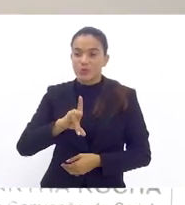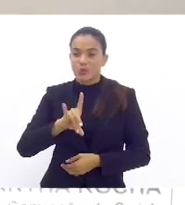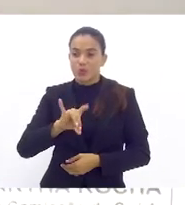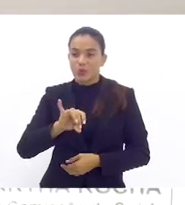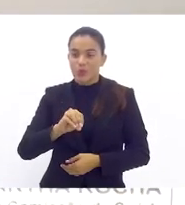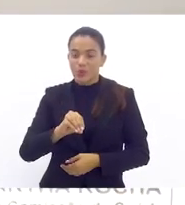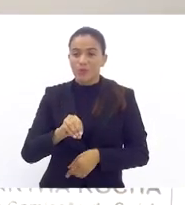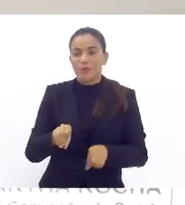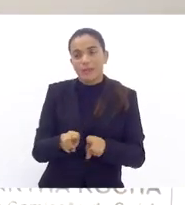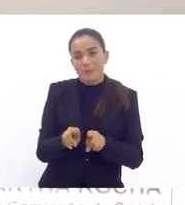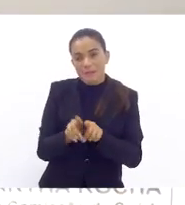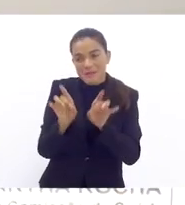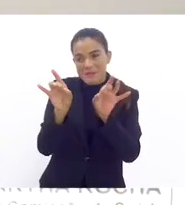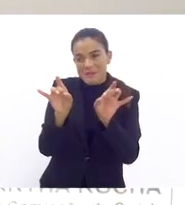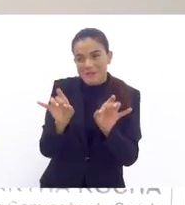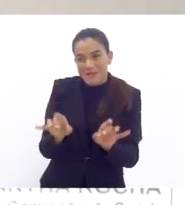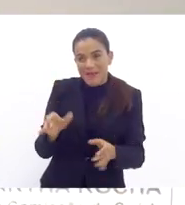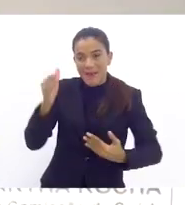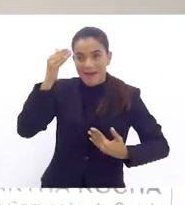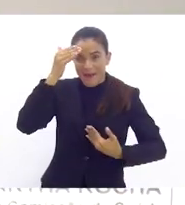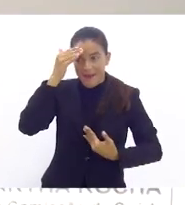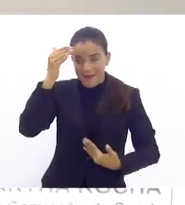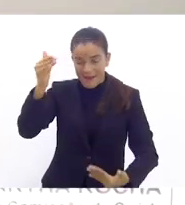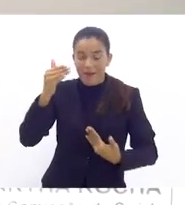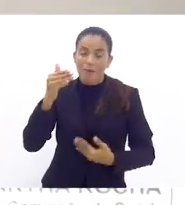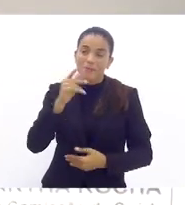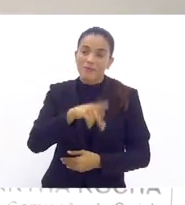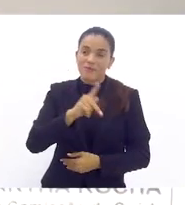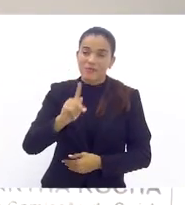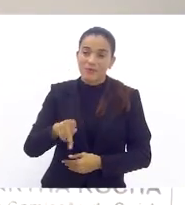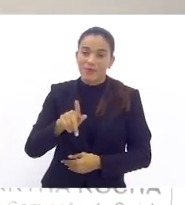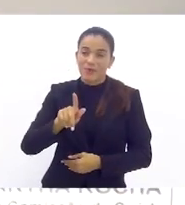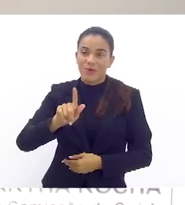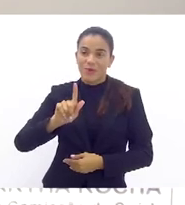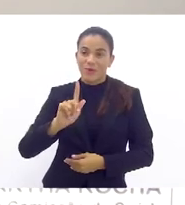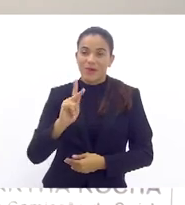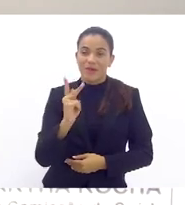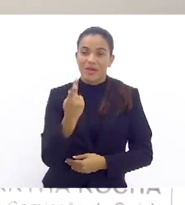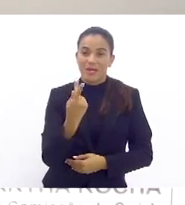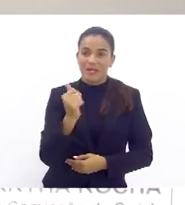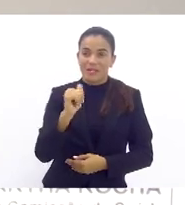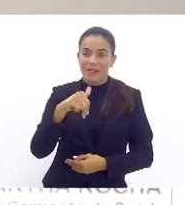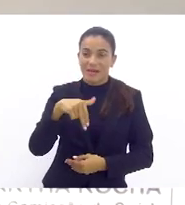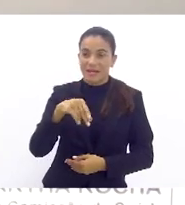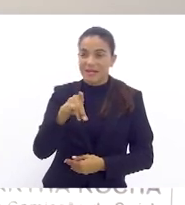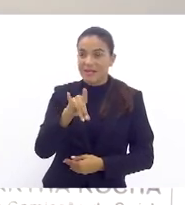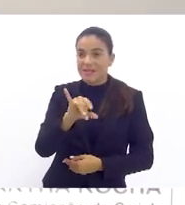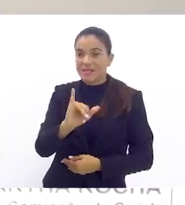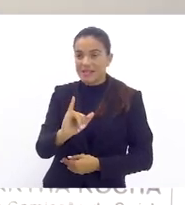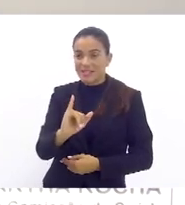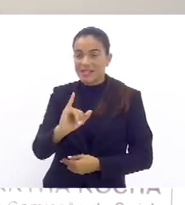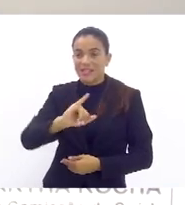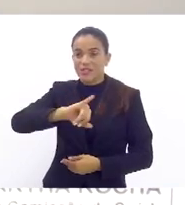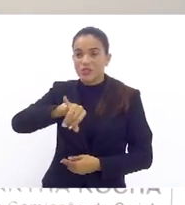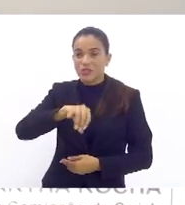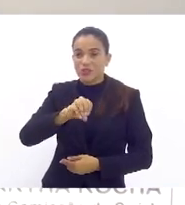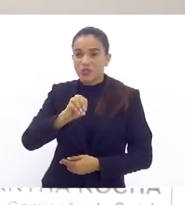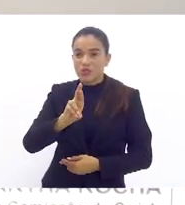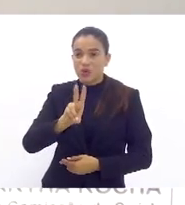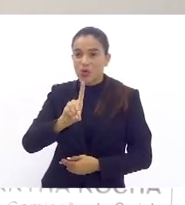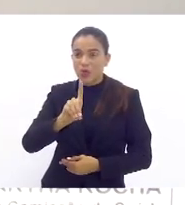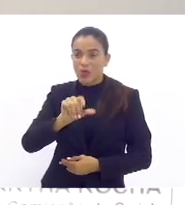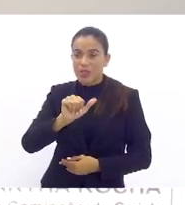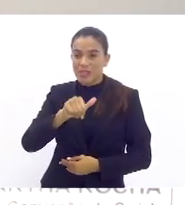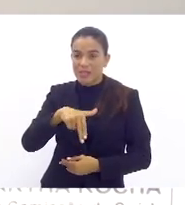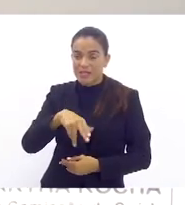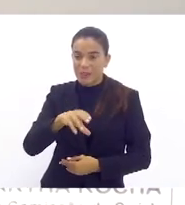forma muito especial, agradecer ao professor Gandhi Giordano esse estudo tão importante que trouxe luz a